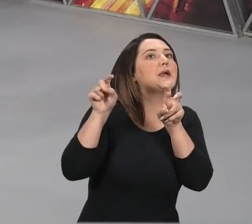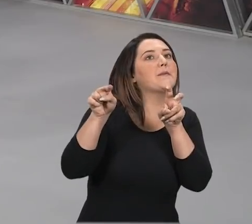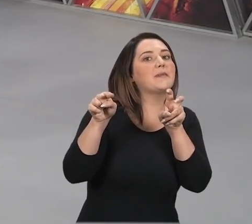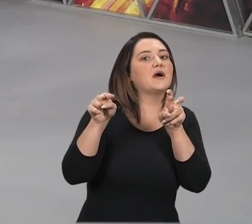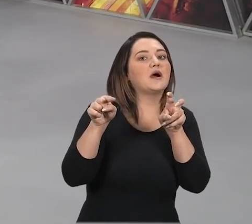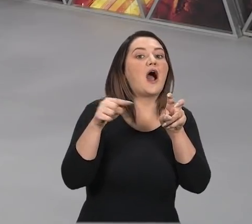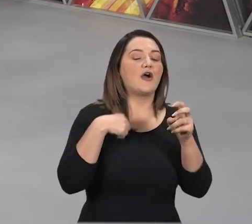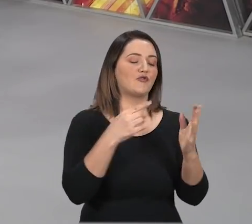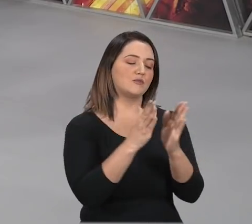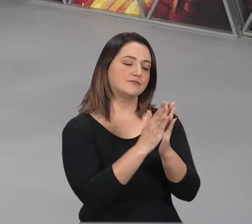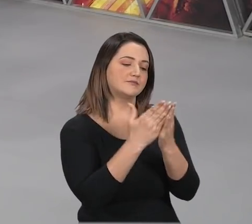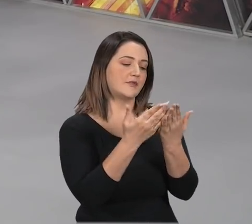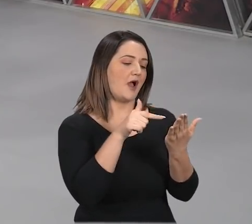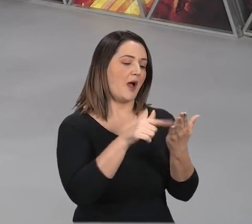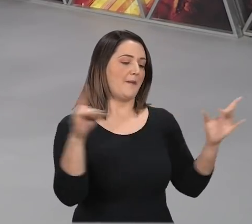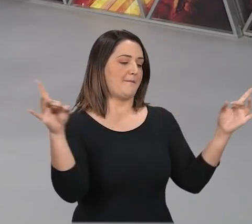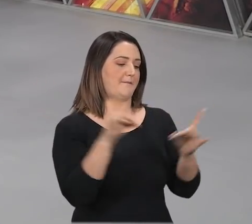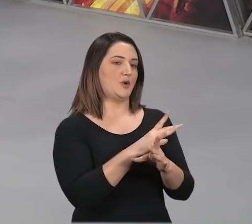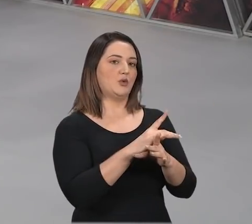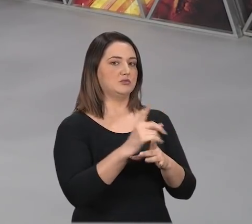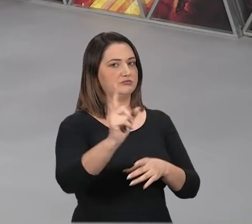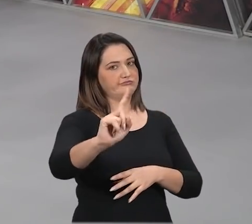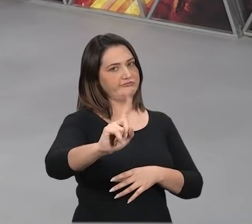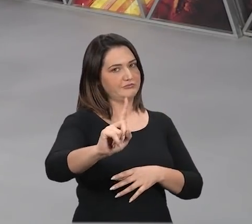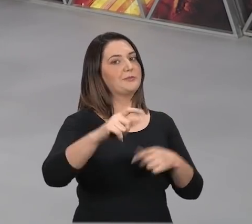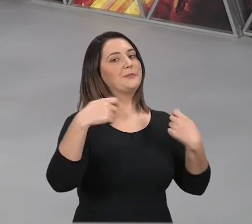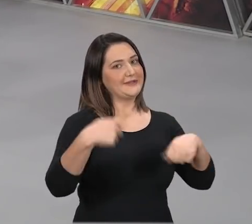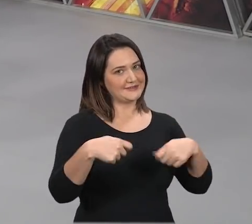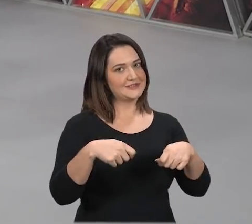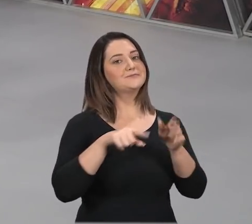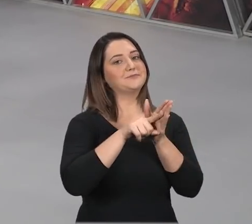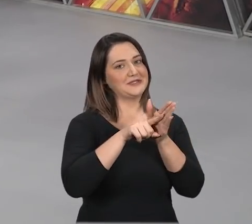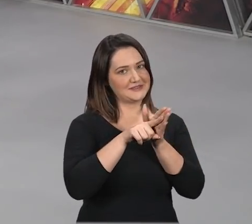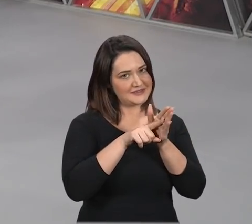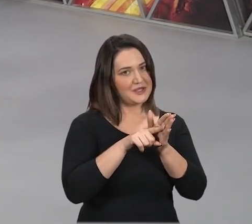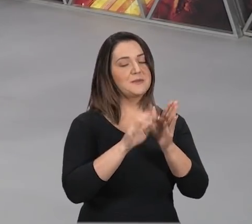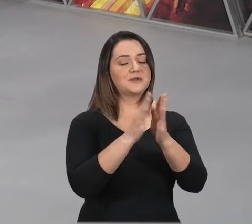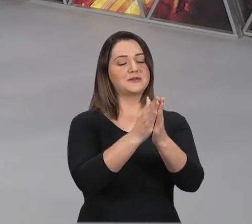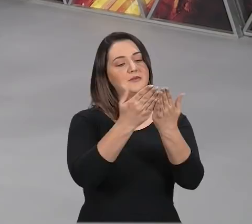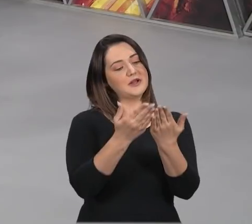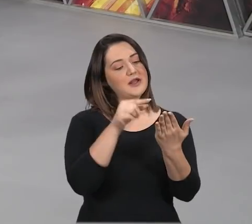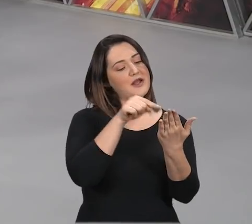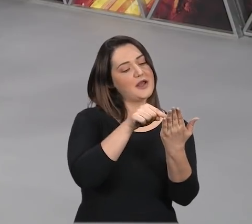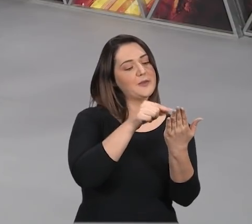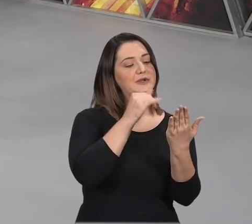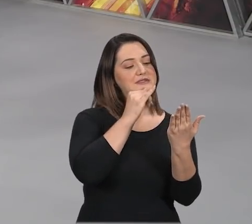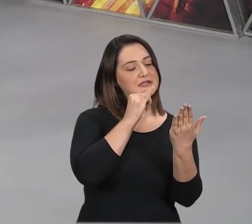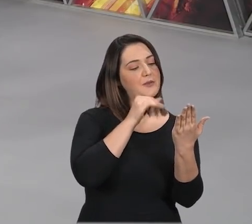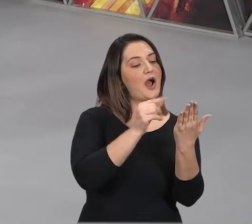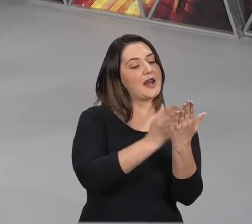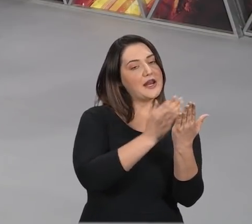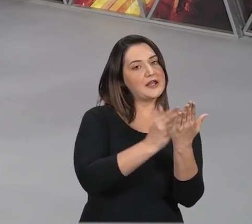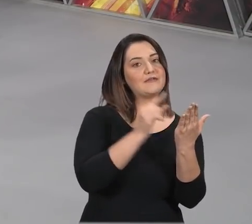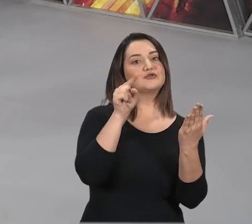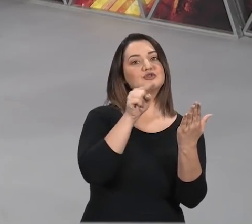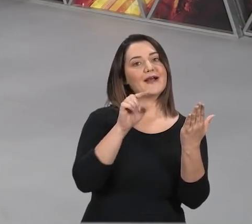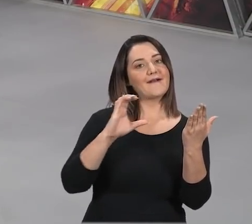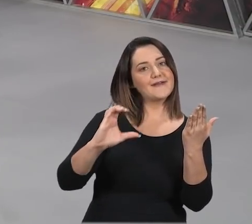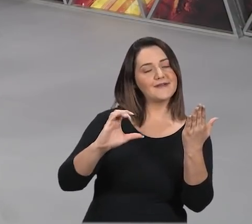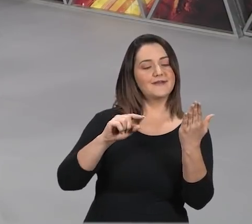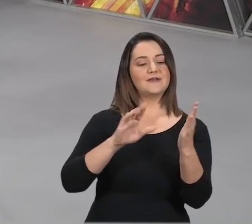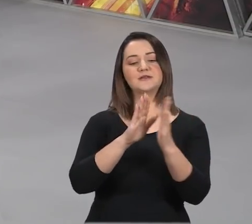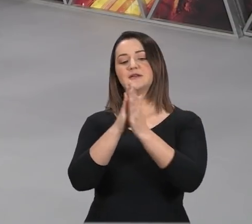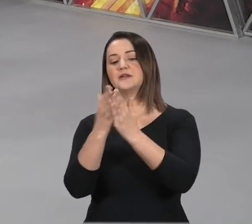você não encontra numa página X. Para você entender um tema específico, terá que ler um texto em Zacarias, outro